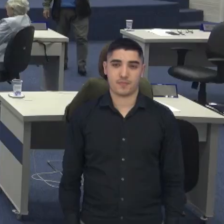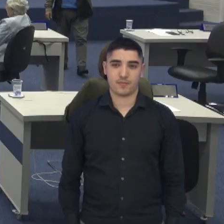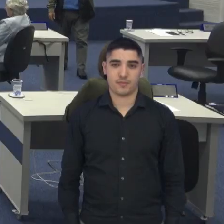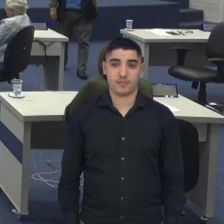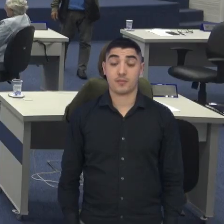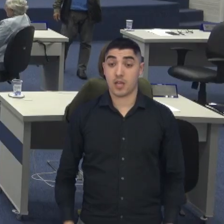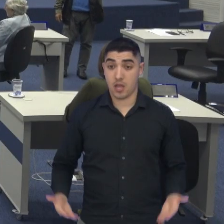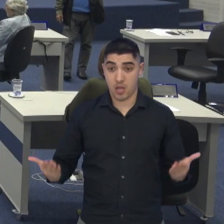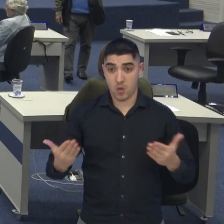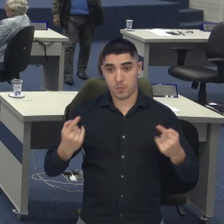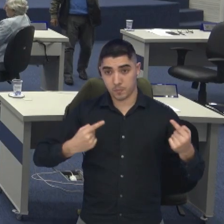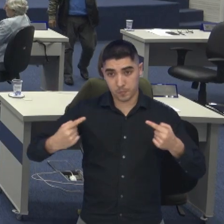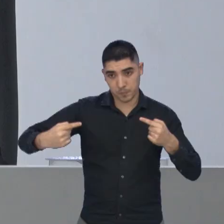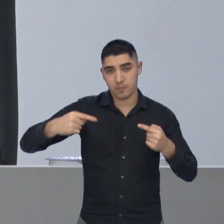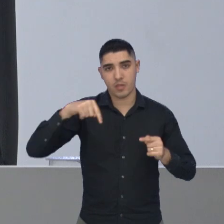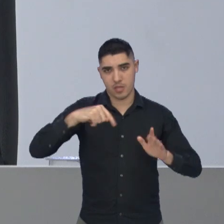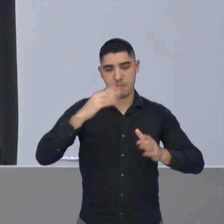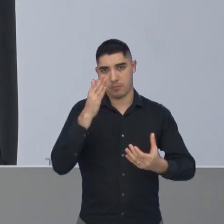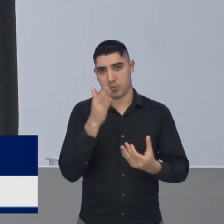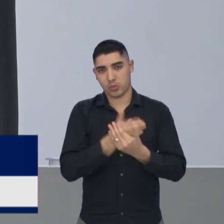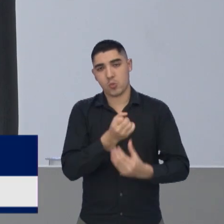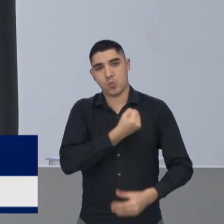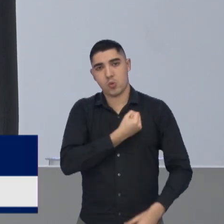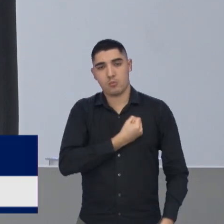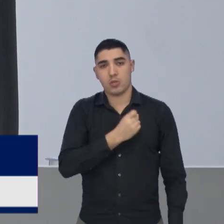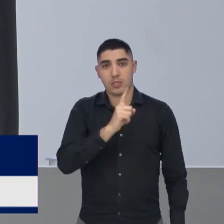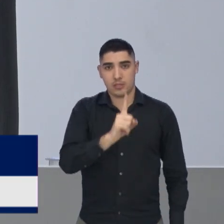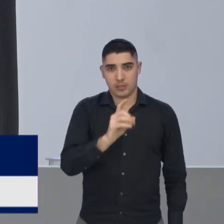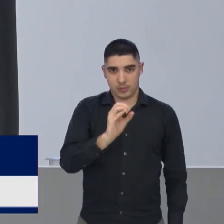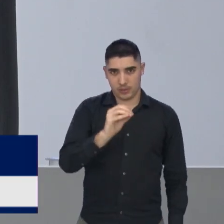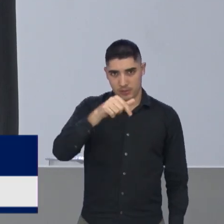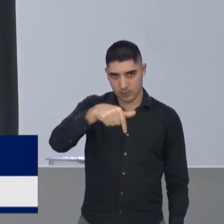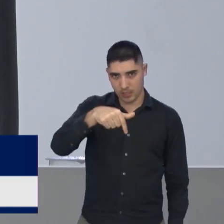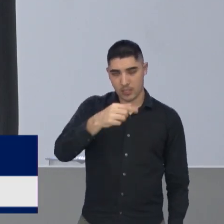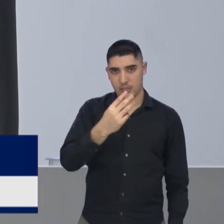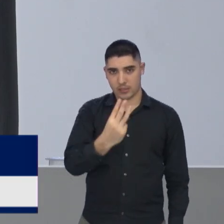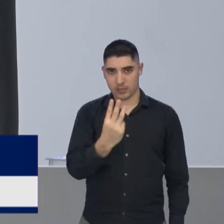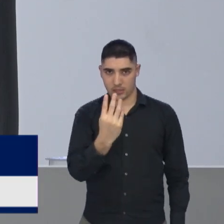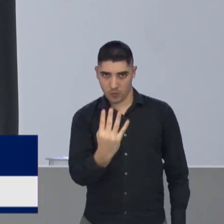Em discussão, o processo de número